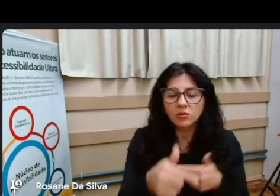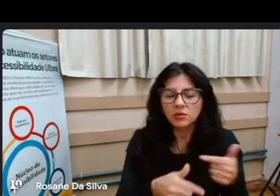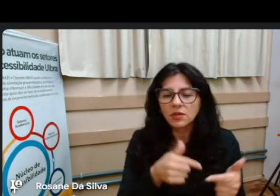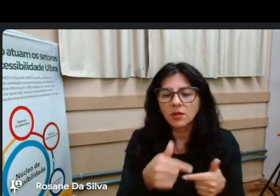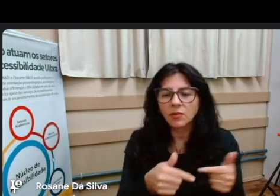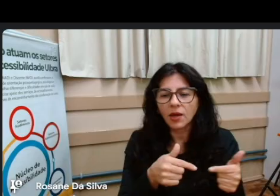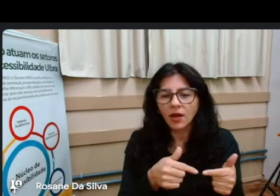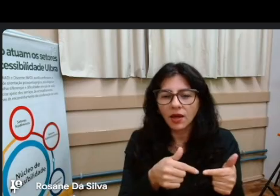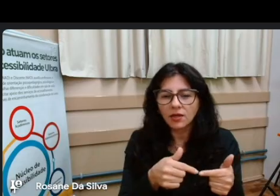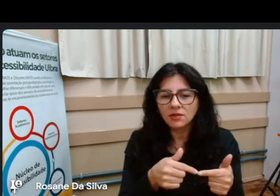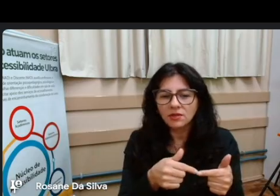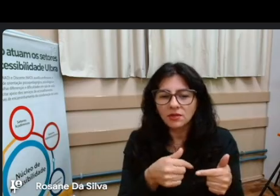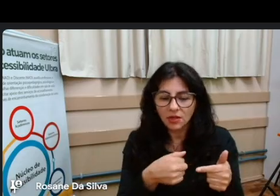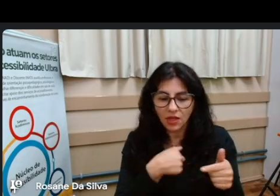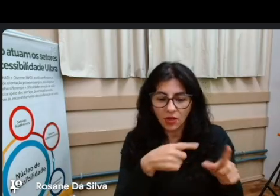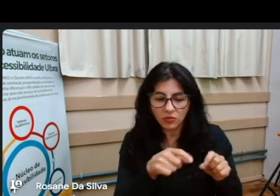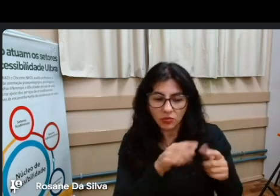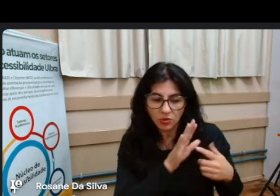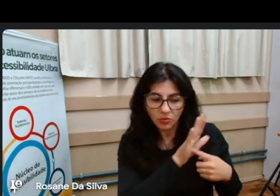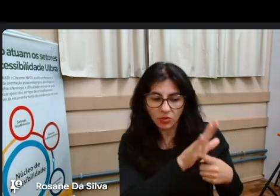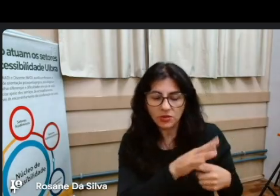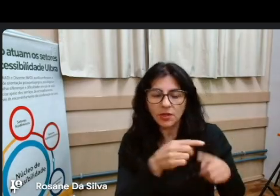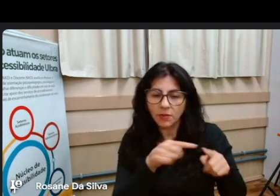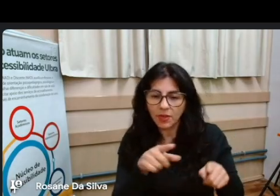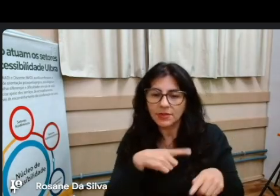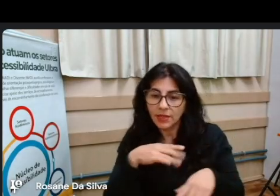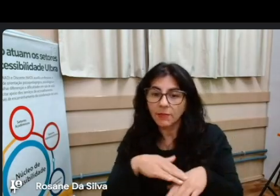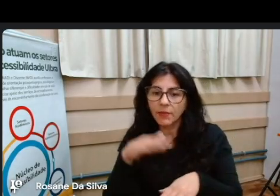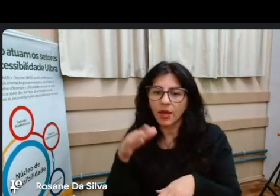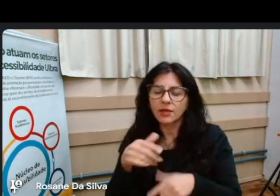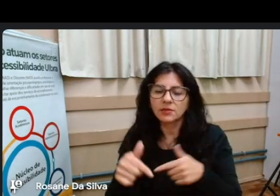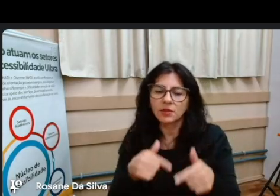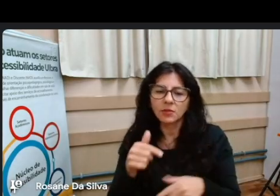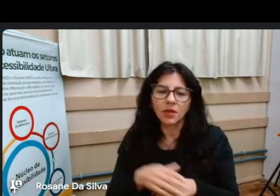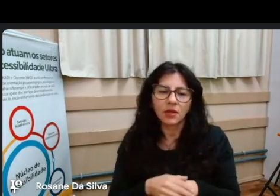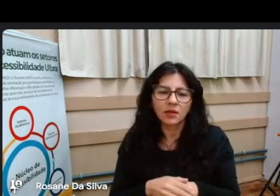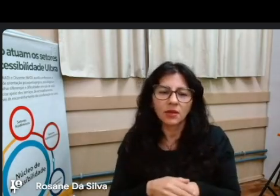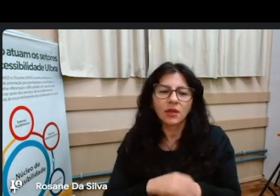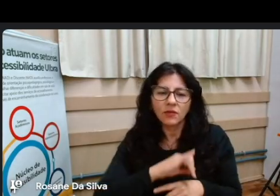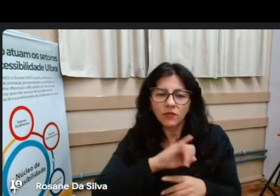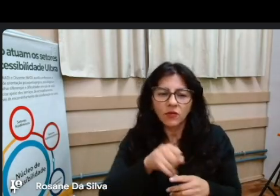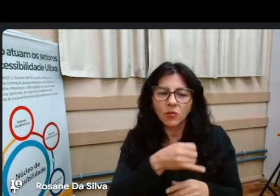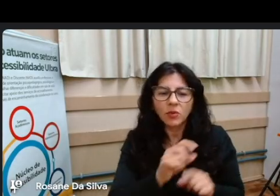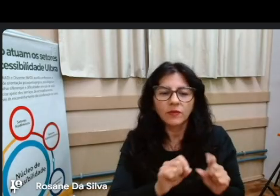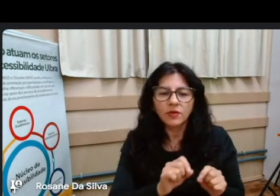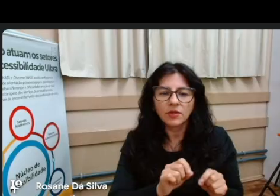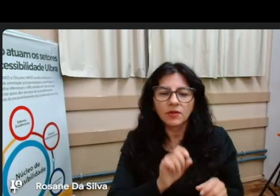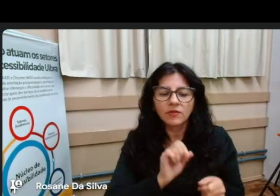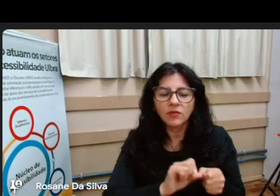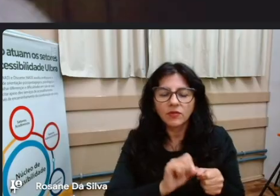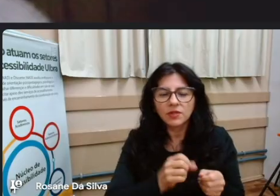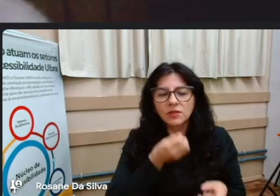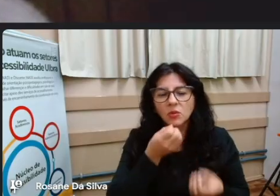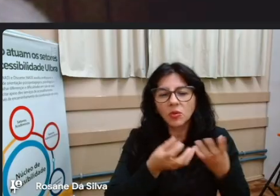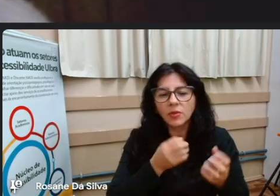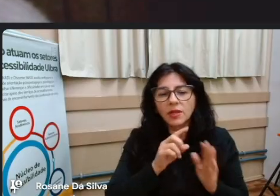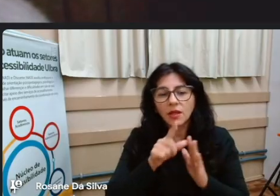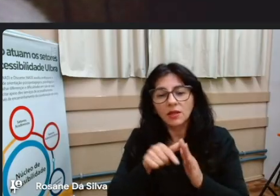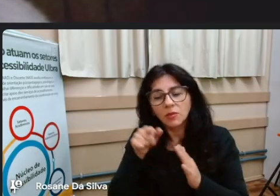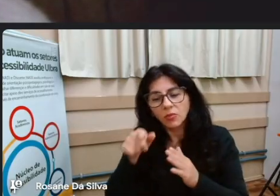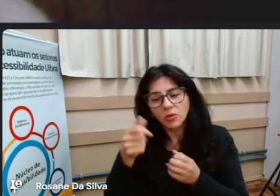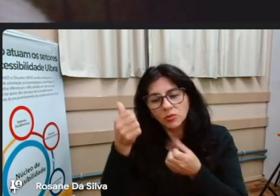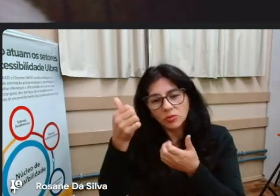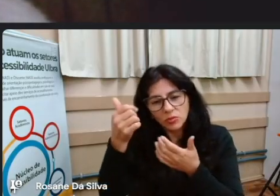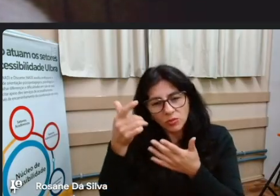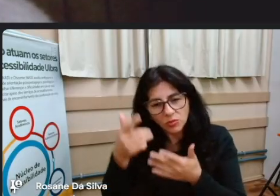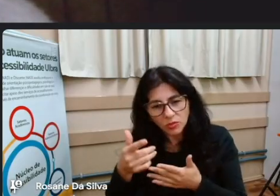conferir outros trabalhos aí além desses que que eu escolhi para passar aliás deixa deixa eu aproveitar então e